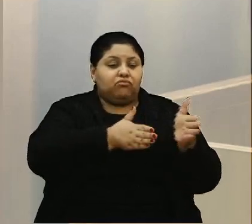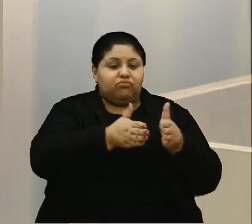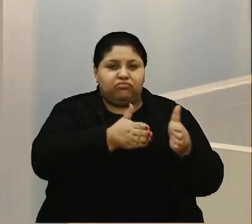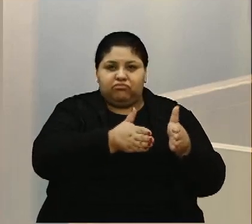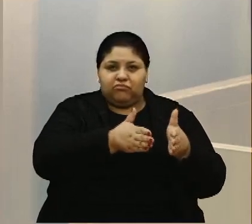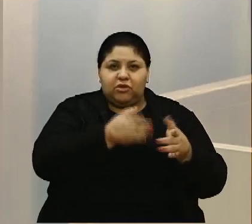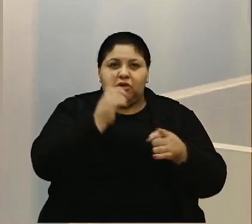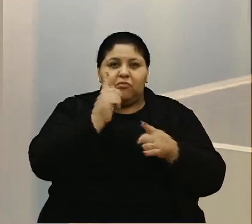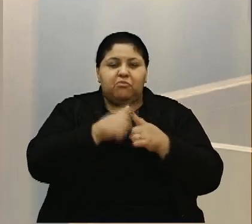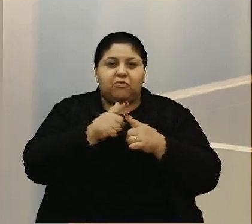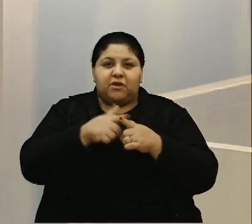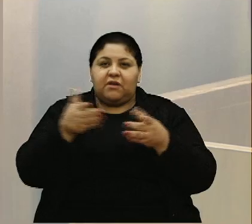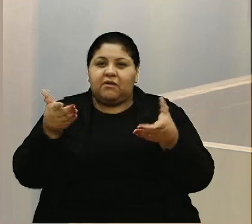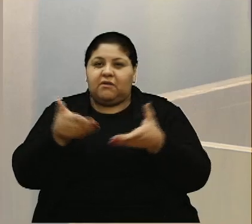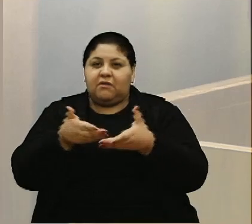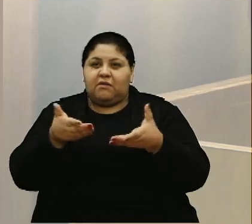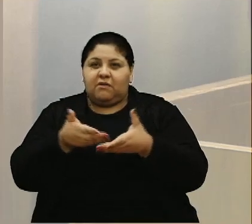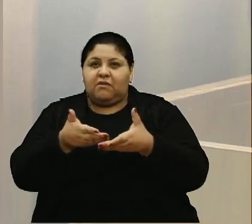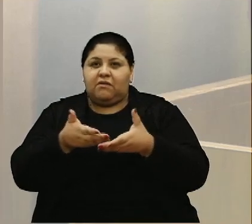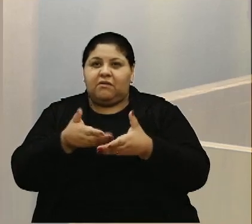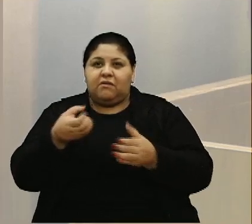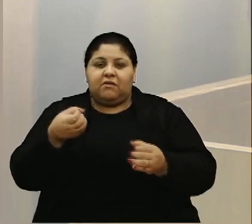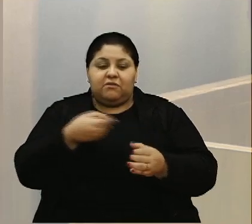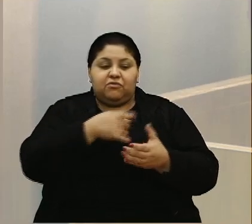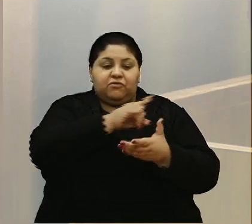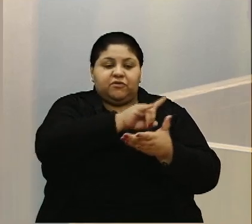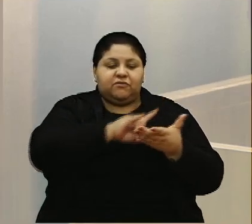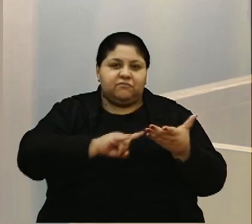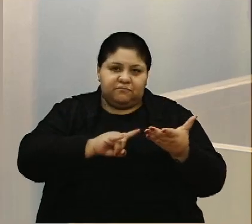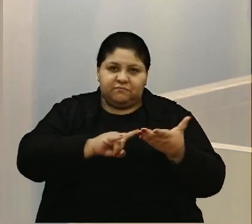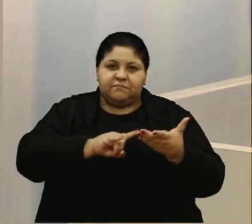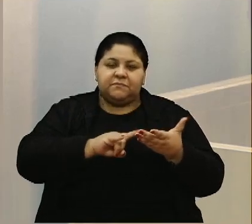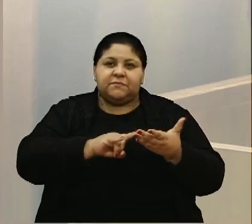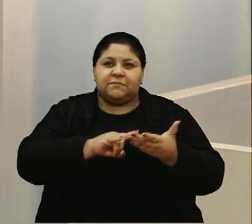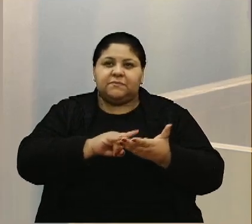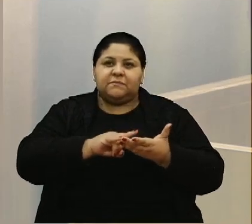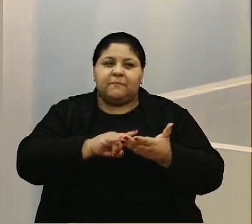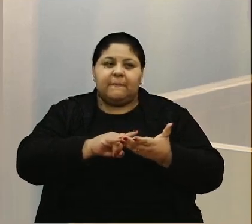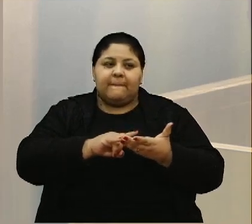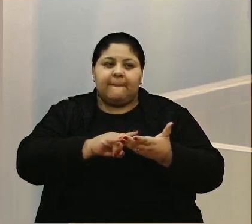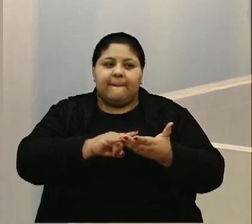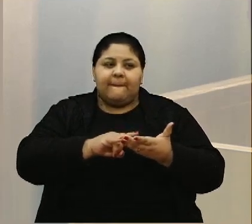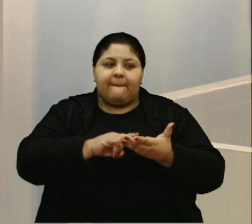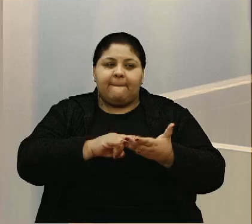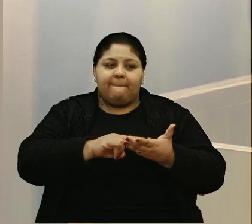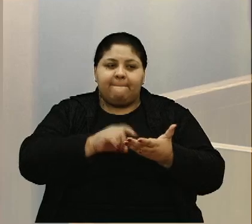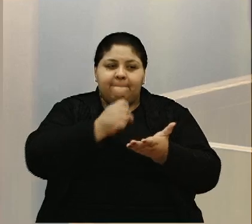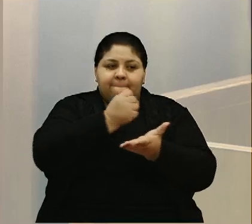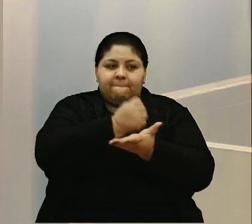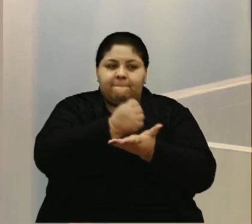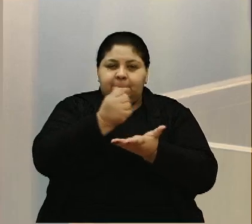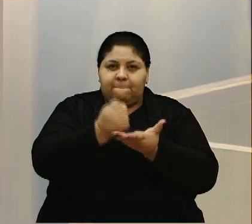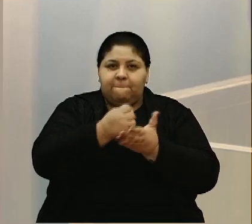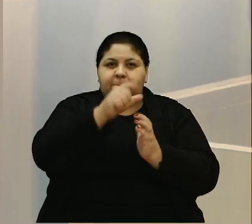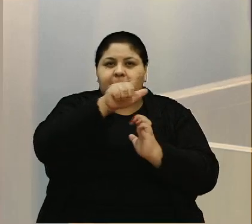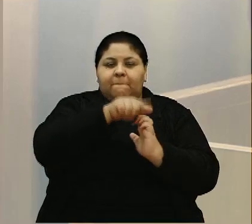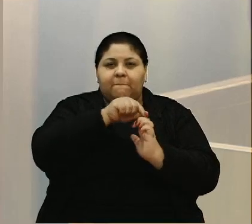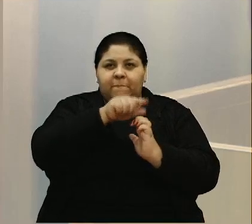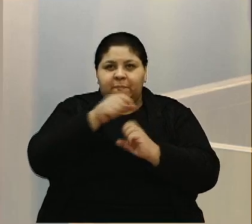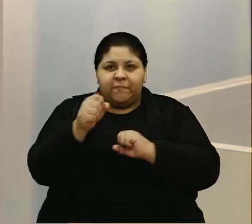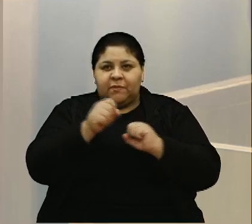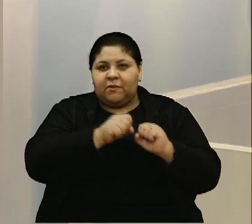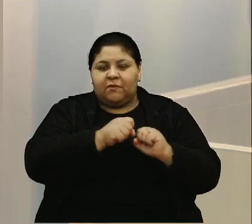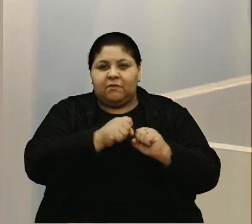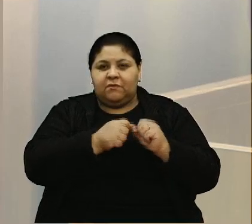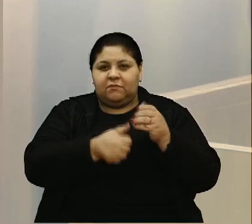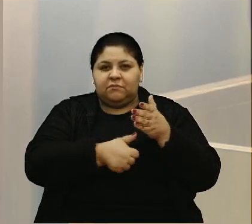porque agora vai ser feita essa nova documentação, essa nova contratação dessa nova empresa, para que possa